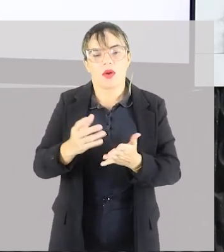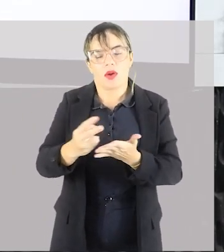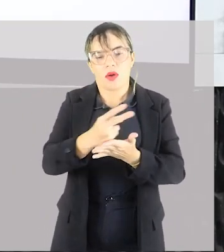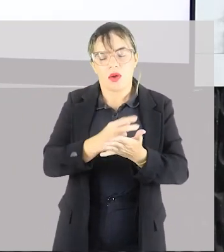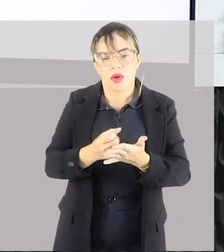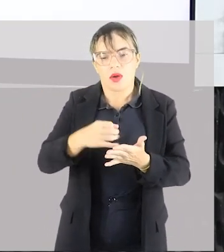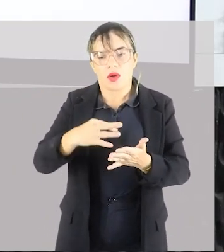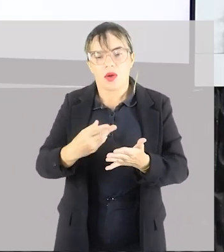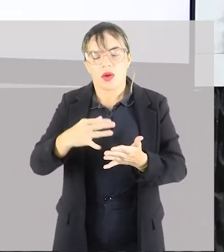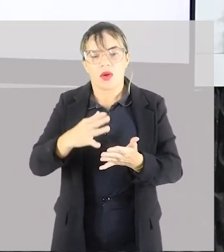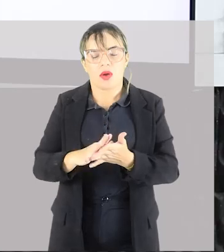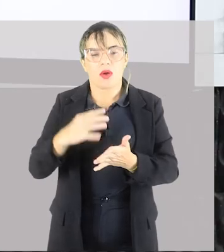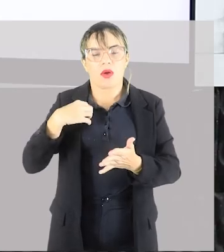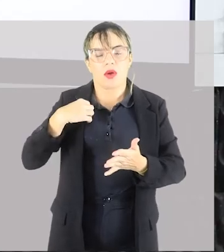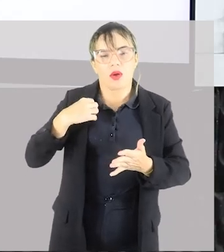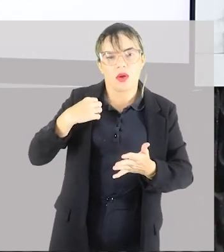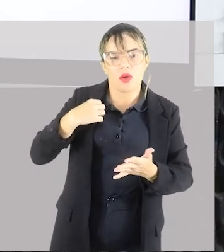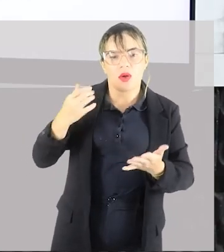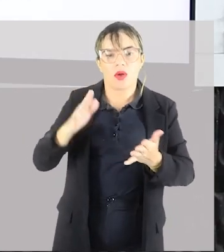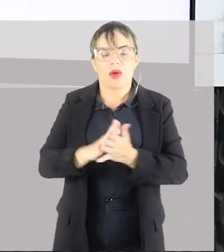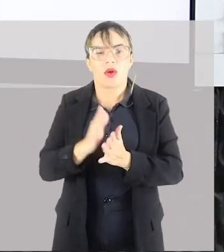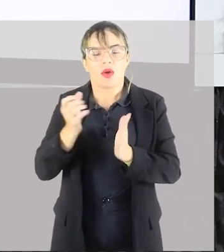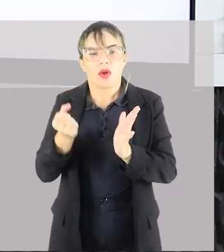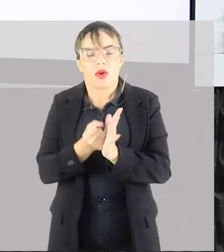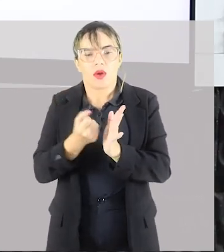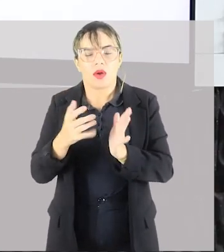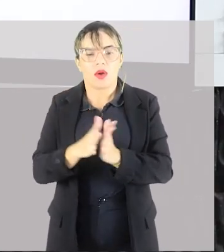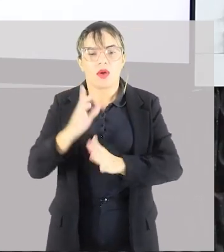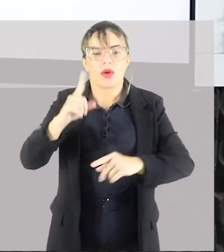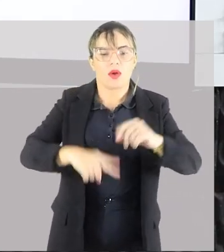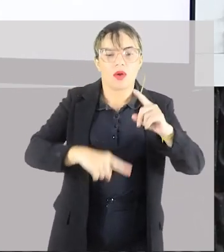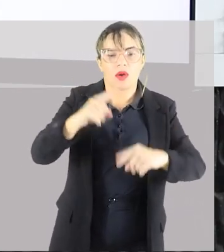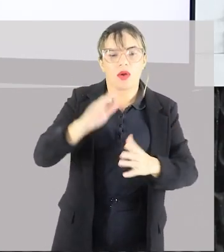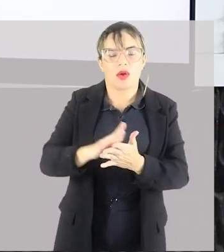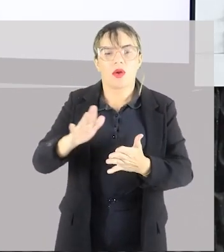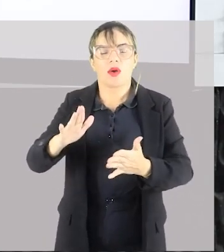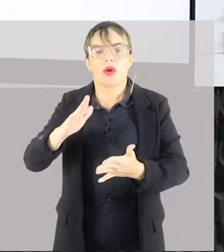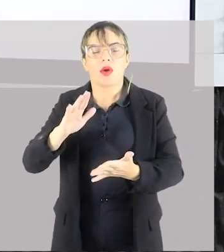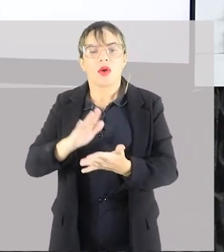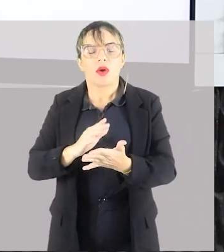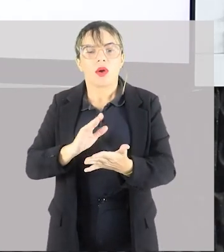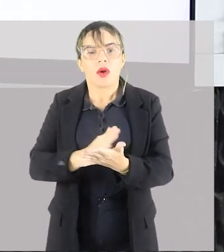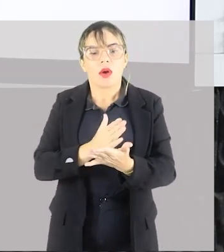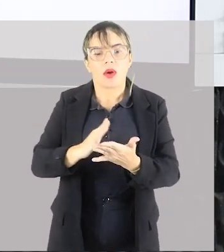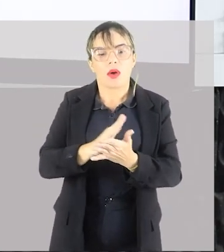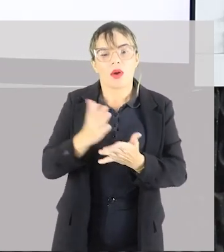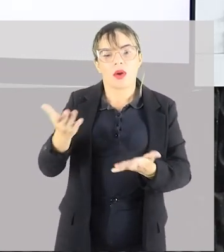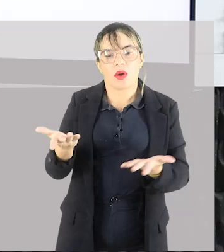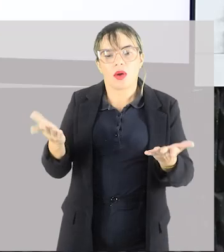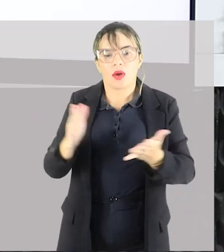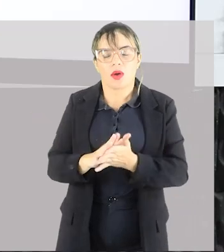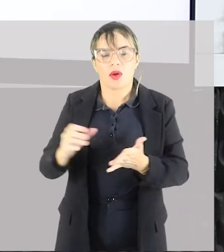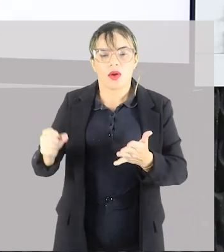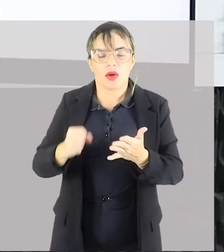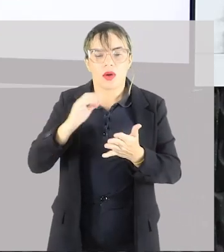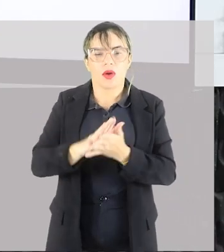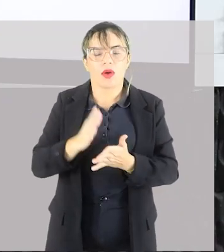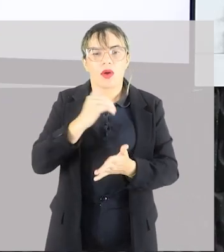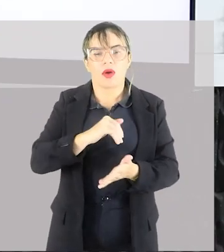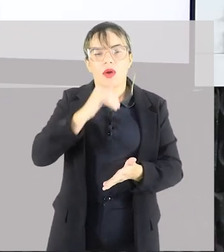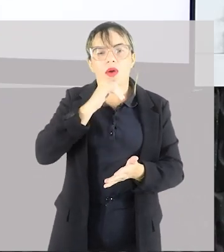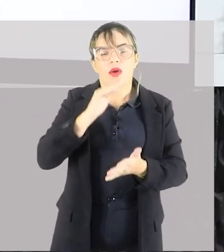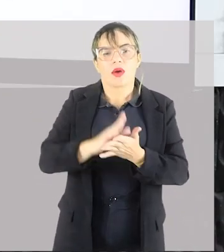serigrafia, roupas, marcas de produtos. Alguns produtos deixaram de ser simplesmente bebidas. Exemplo, tem que falar.